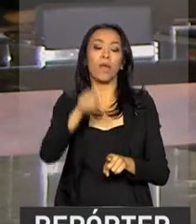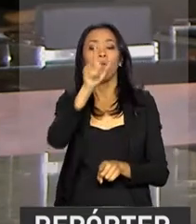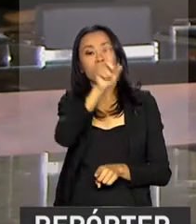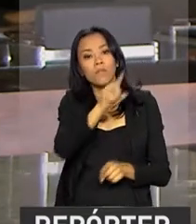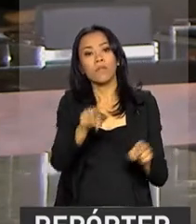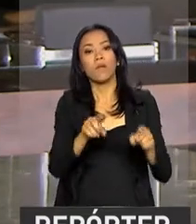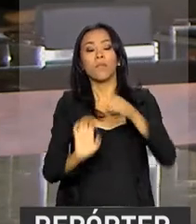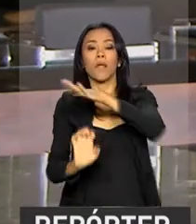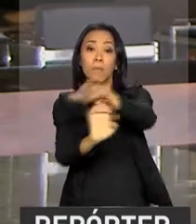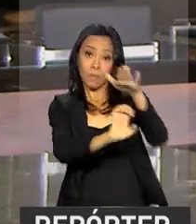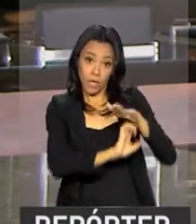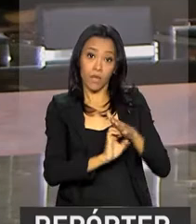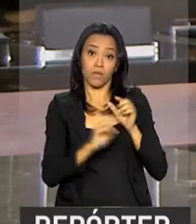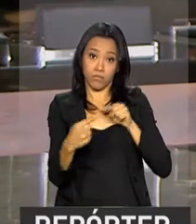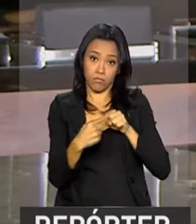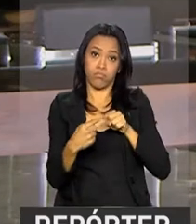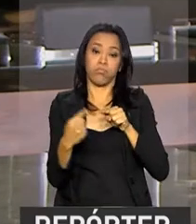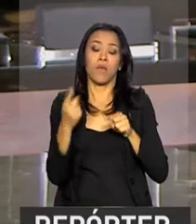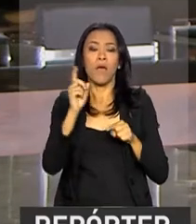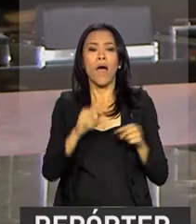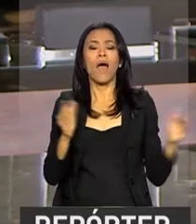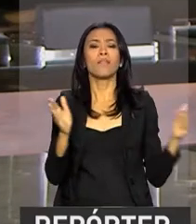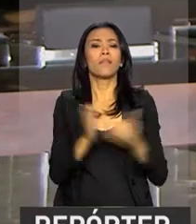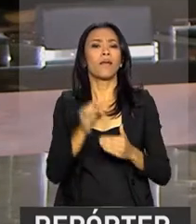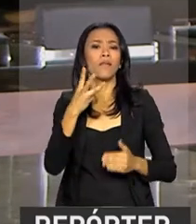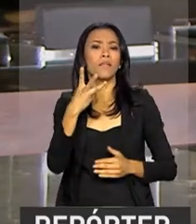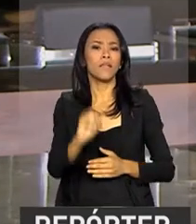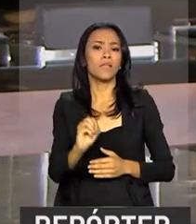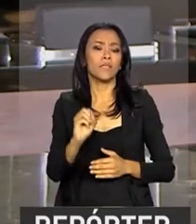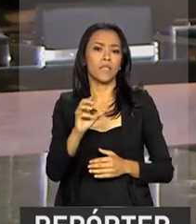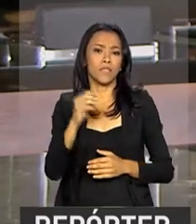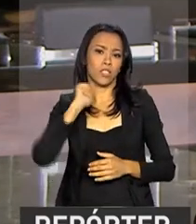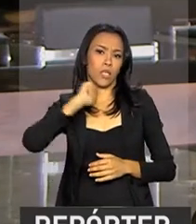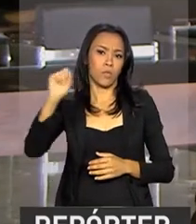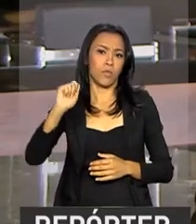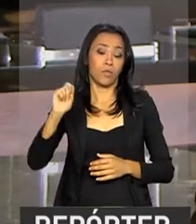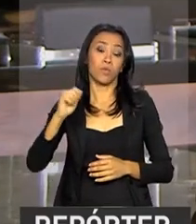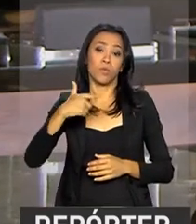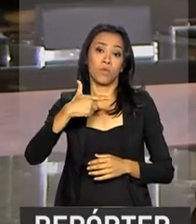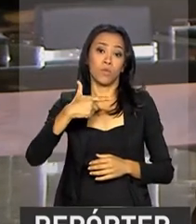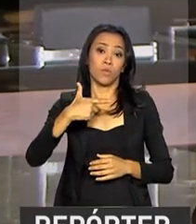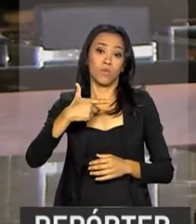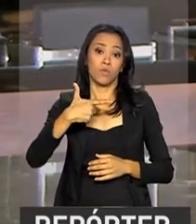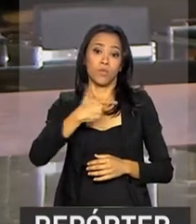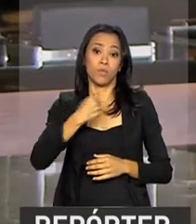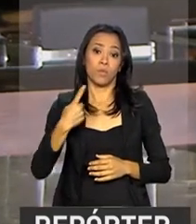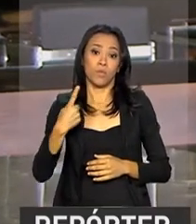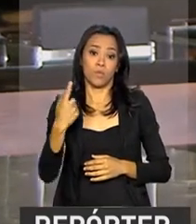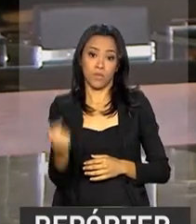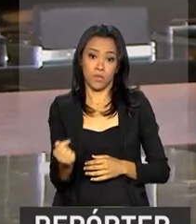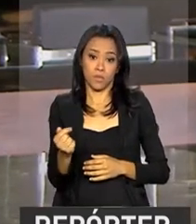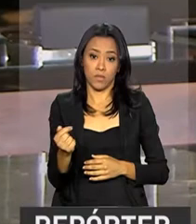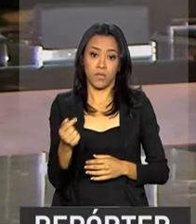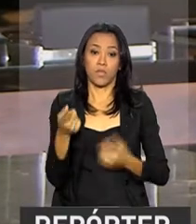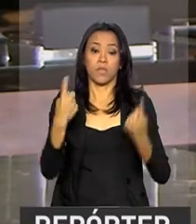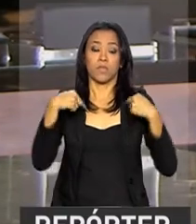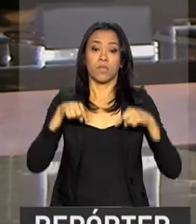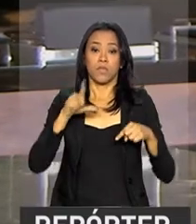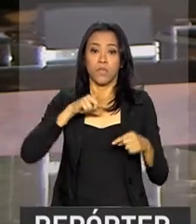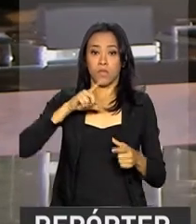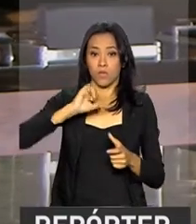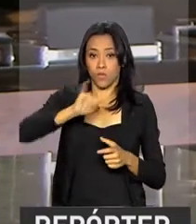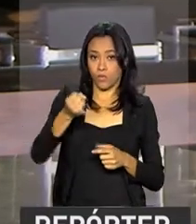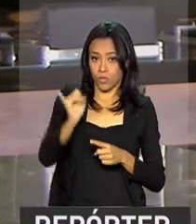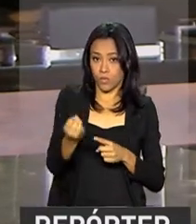com débitos vencidos até 30 de abril de 2017. A medida prevê descontos sobre os juros que